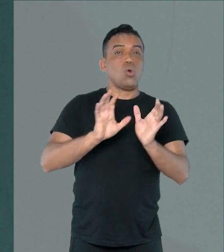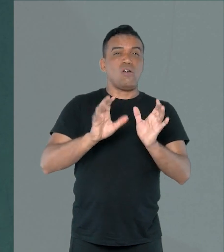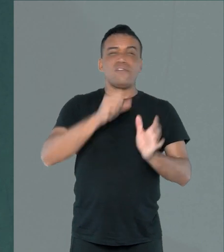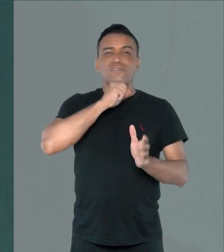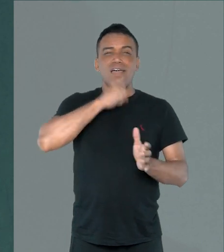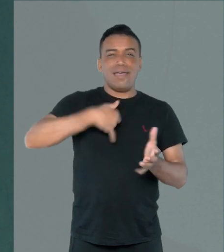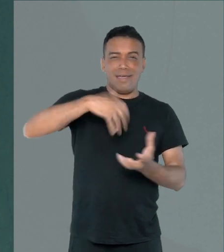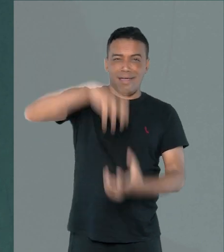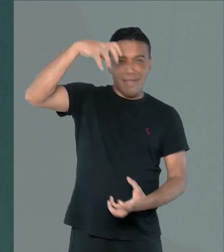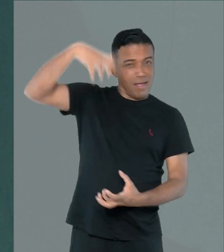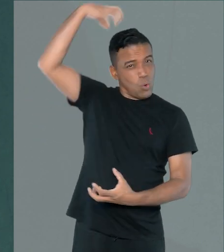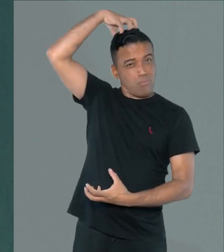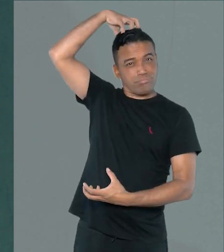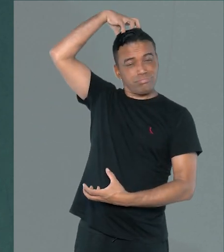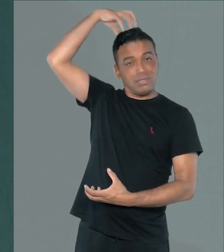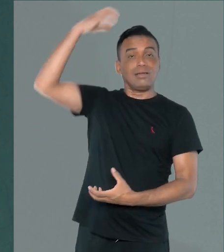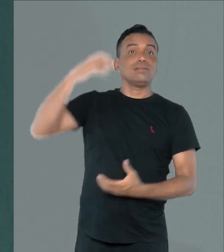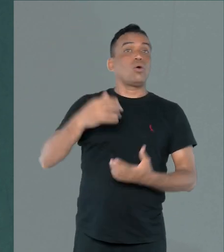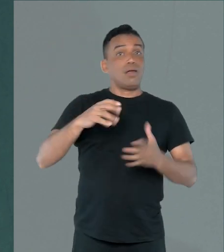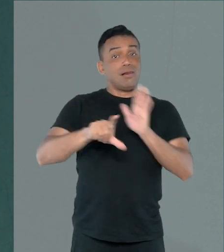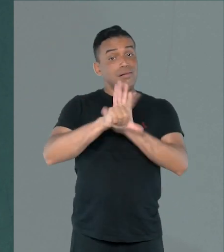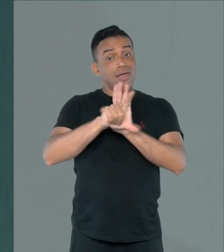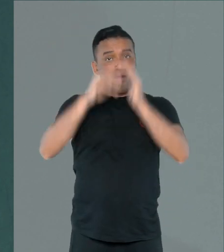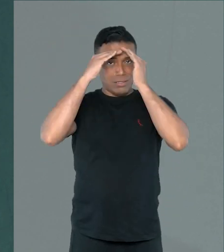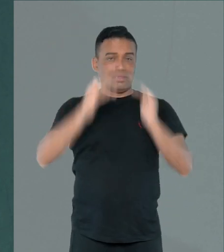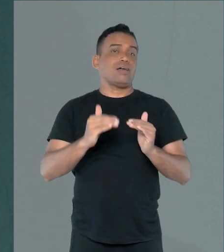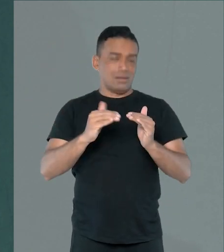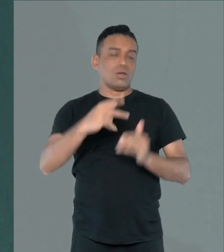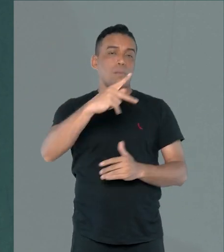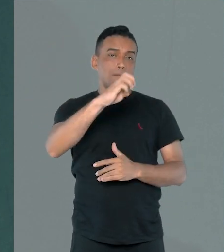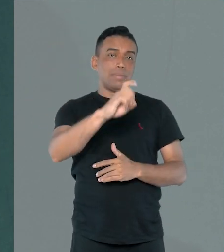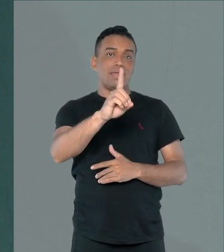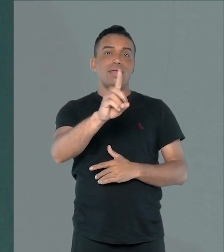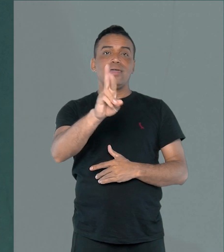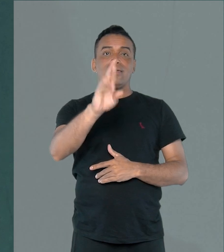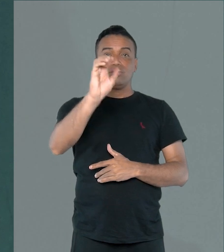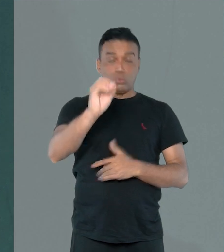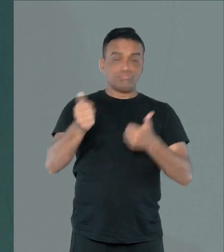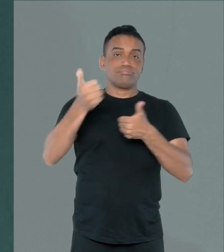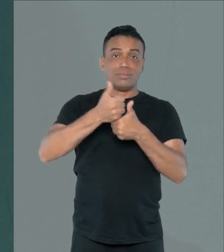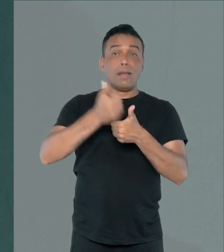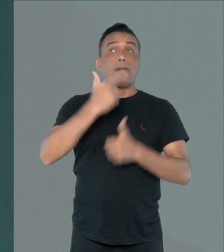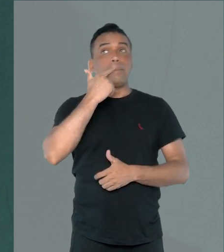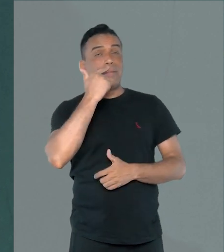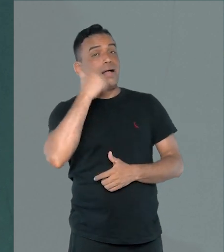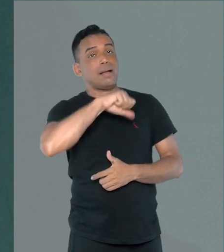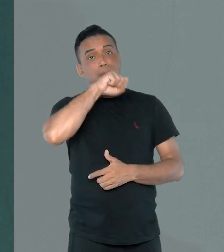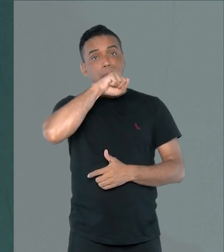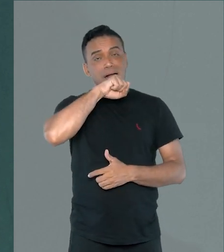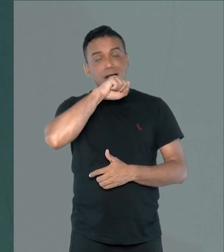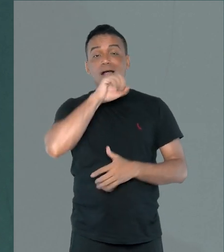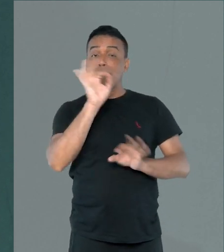fosse respeitada e que, portanto, fosse o Pedro de Alcântara, mas tanto a mãe quanto o pai querem preparar esse